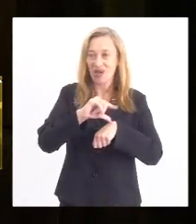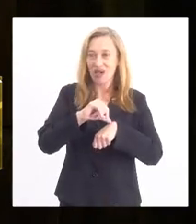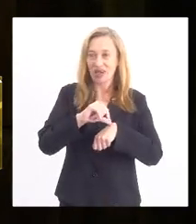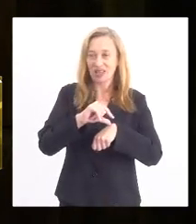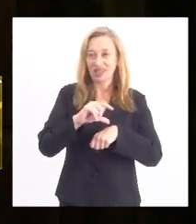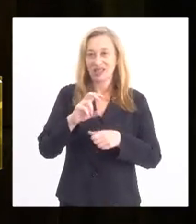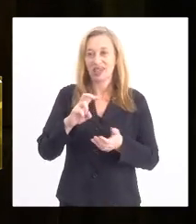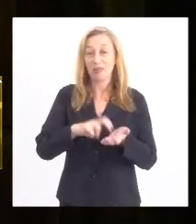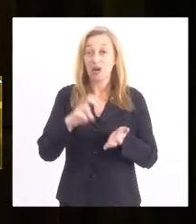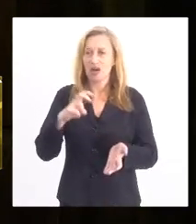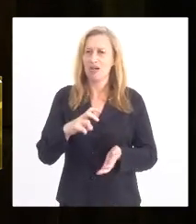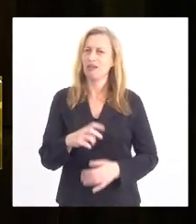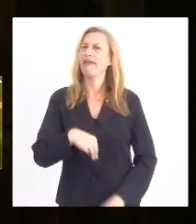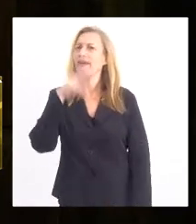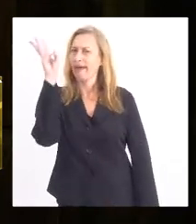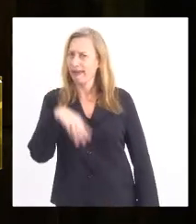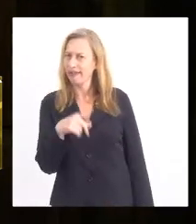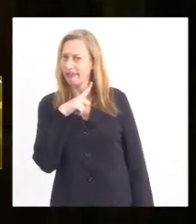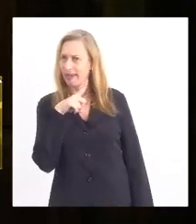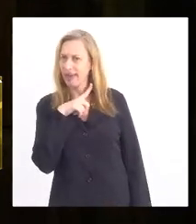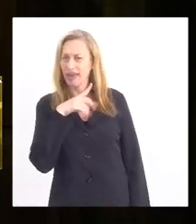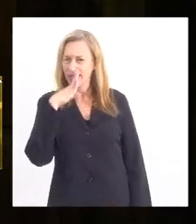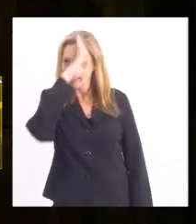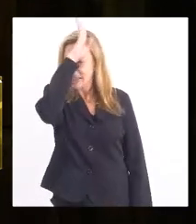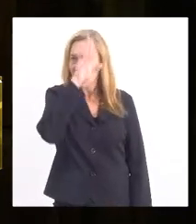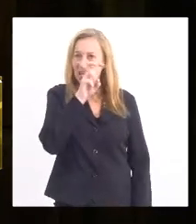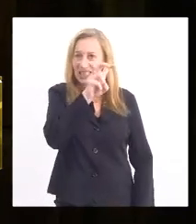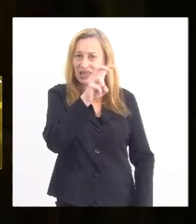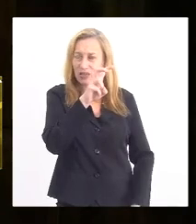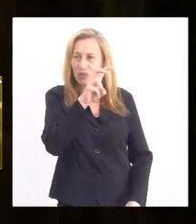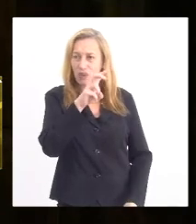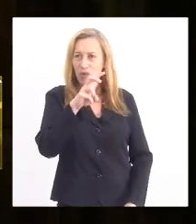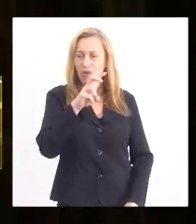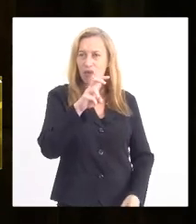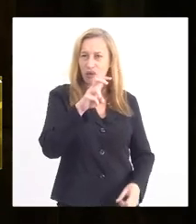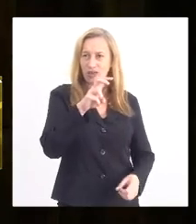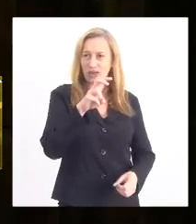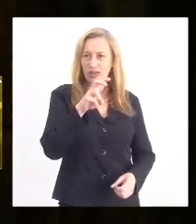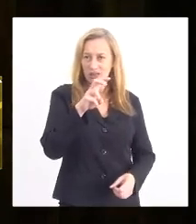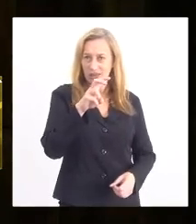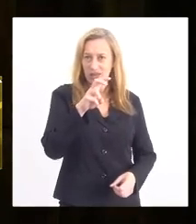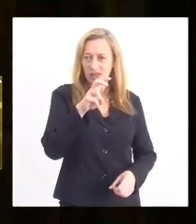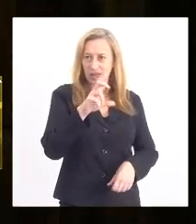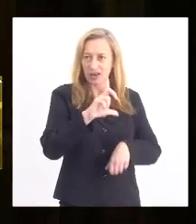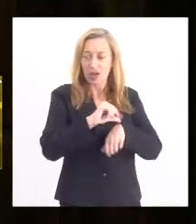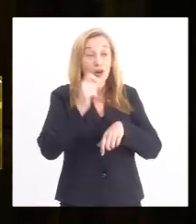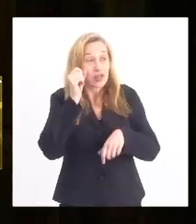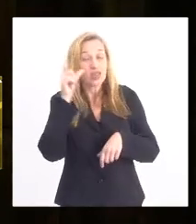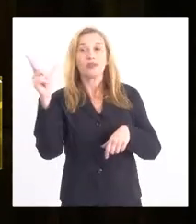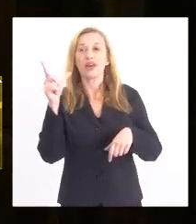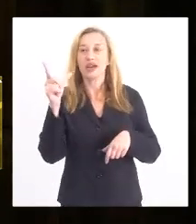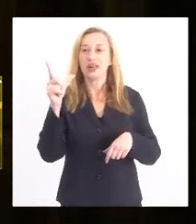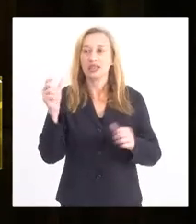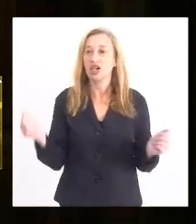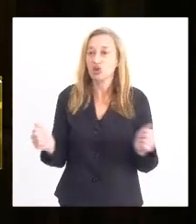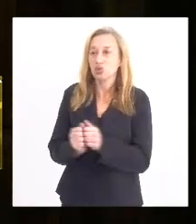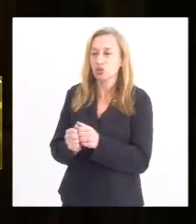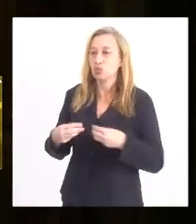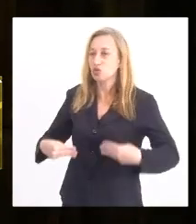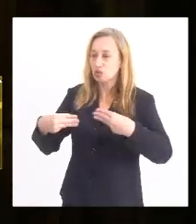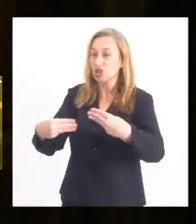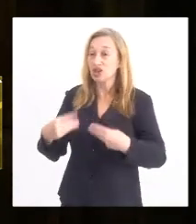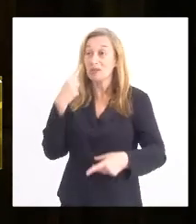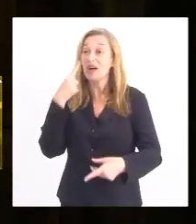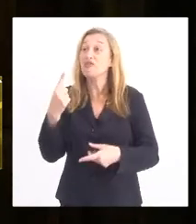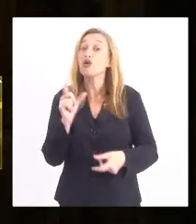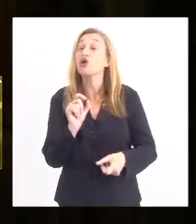presidente Jair Messias bolsonaro o que acorda de 5 horas da manhã e de sete tem que estar com todos os ministros alinhado que vai fazer no